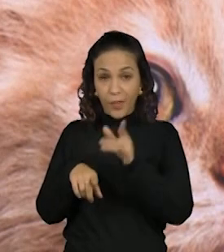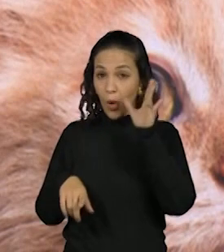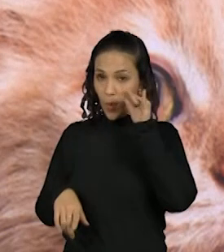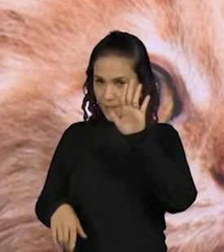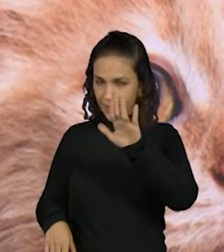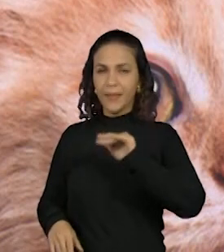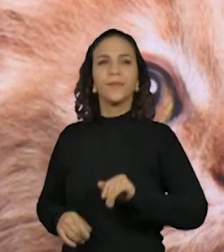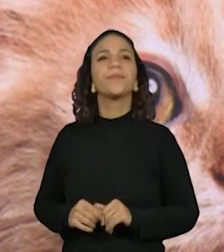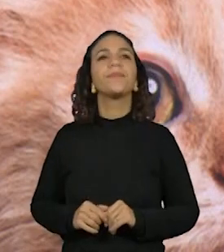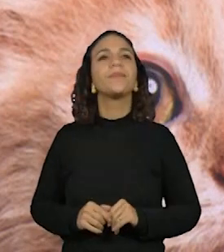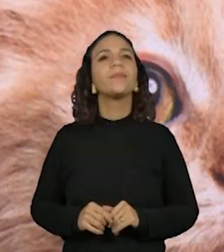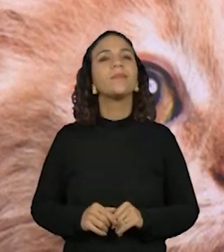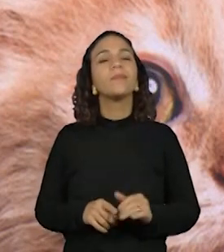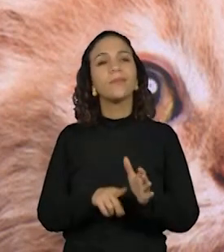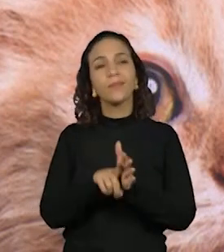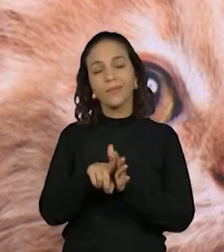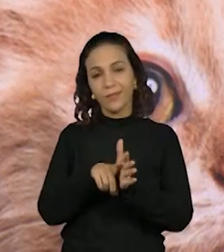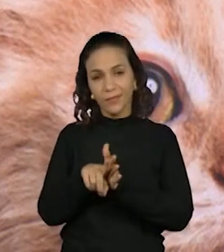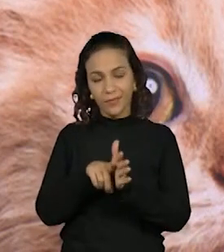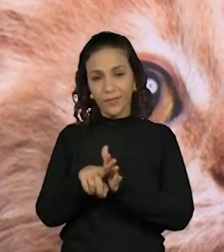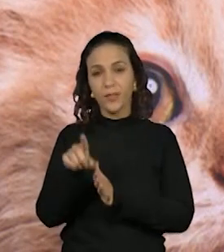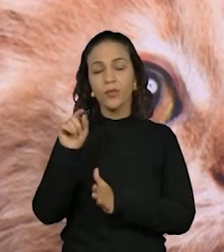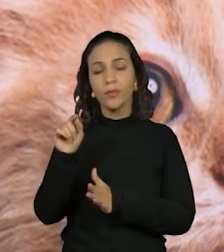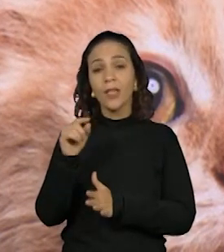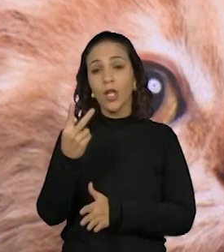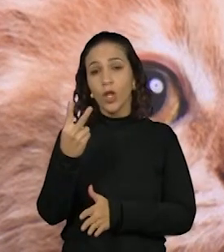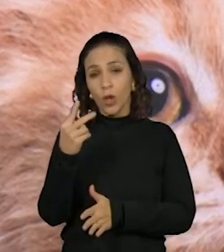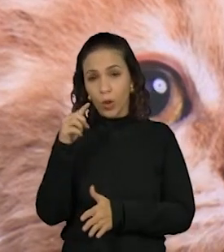observem, para a pesquisa foram realizadas